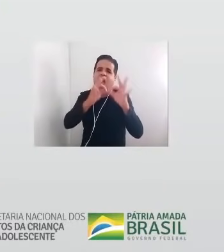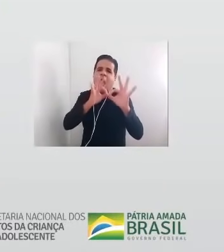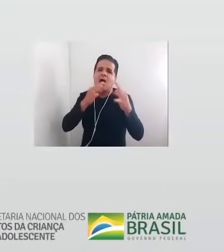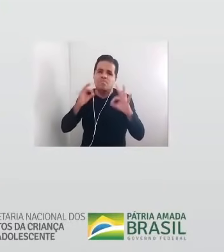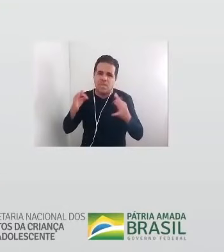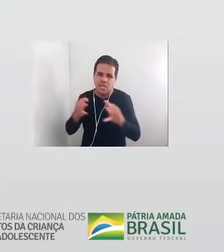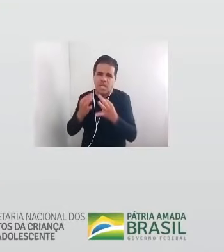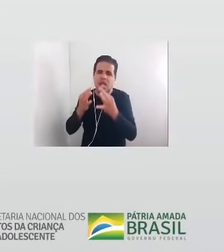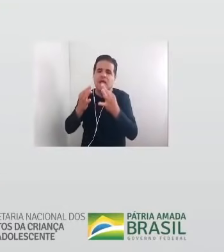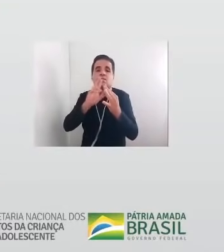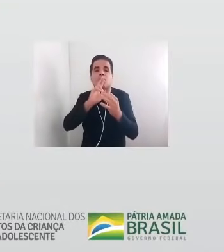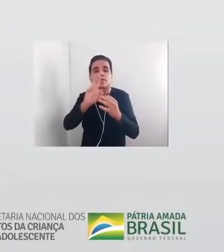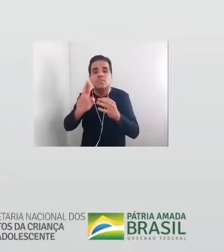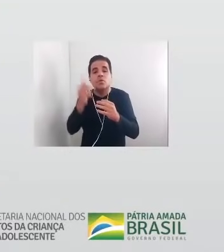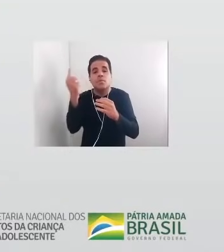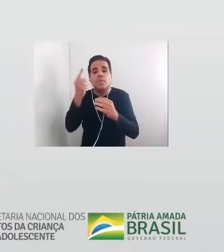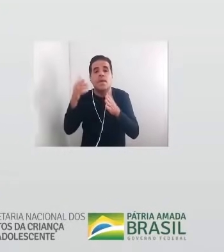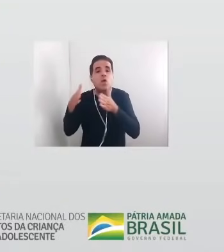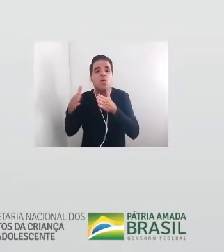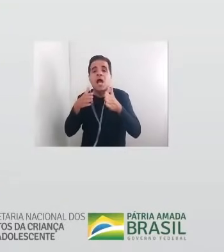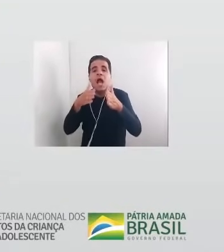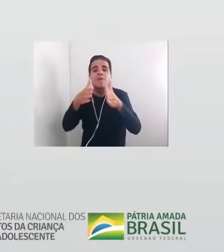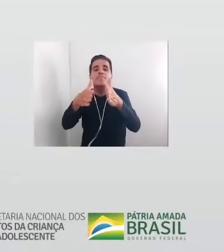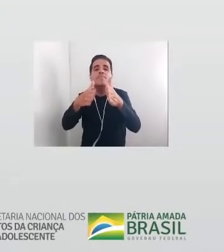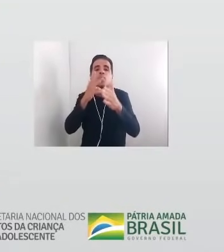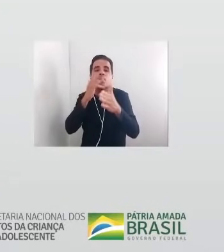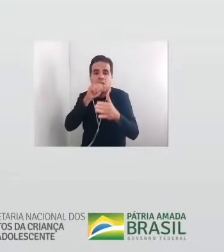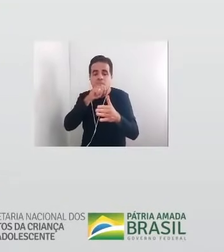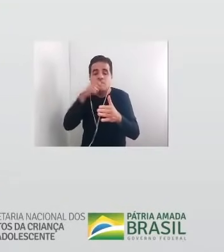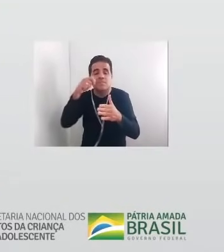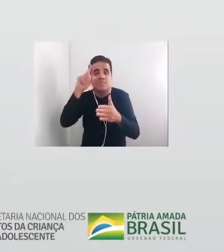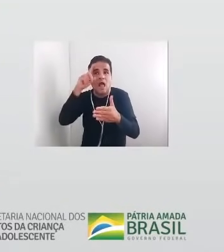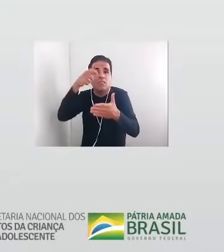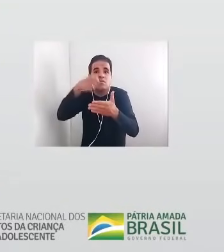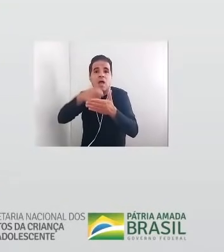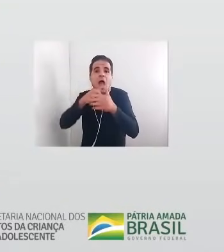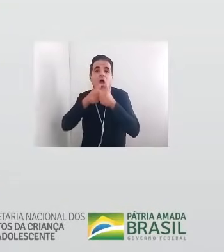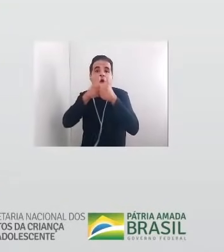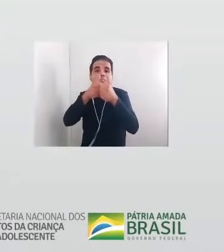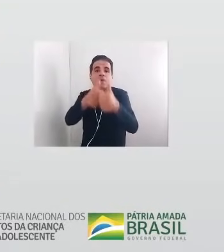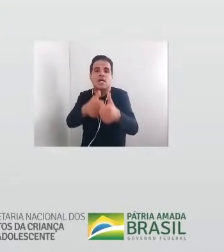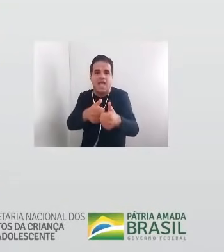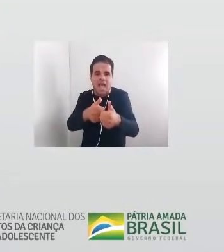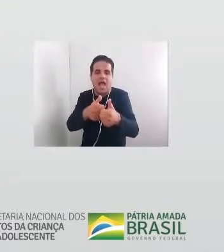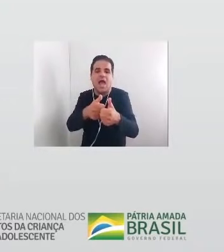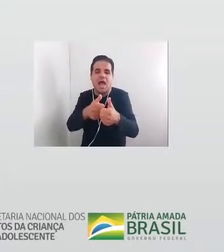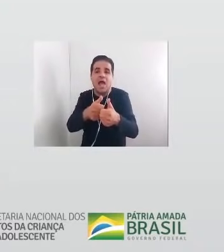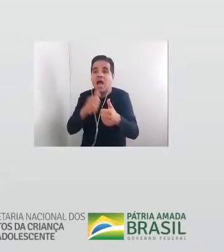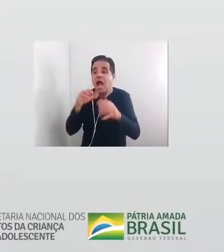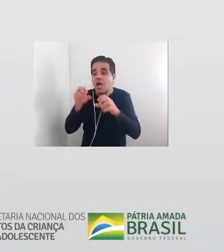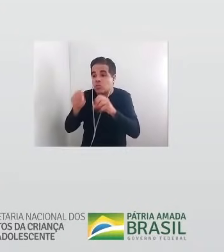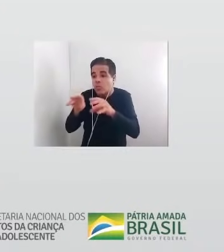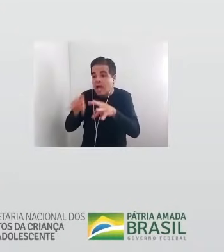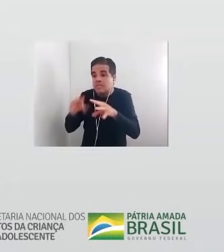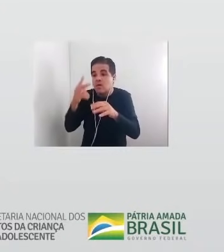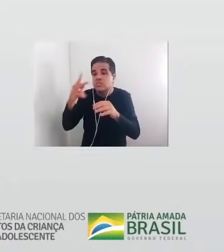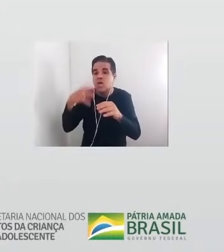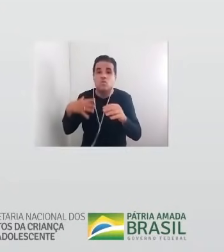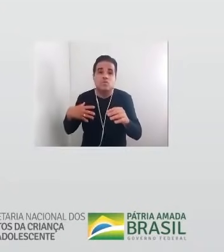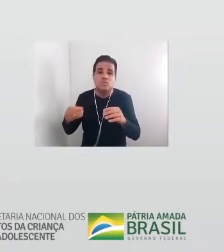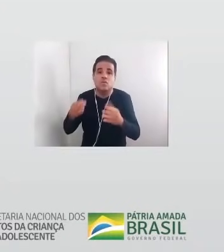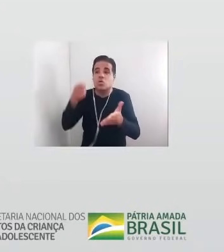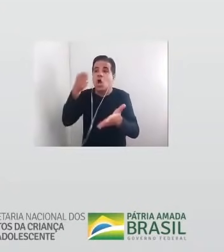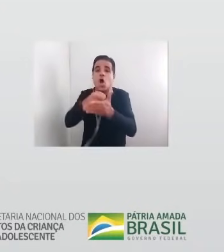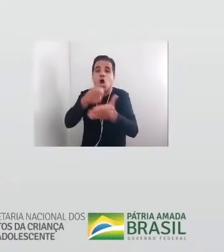pergunta, o primeiro caminho que os pais devem tomar é o de acompanhar de perto a educação dos seus filhos. Num segundo momento, devem cobrar